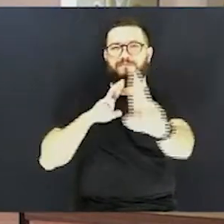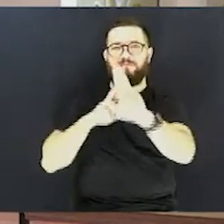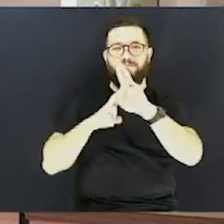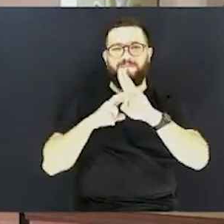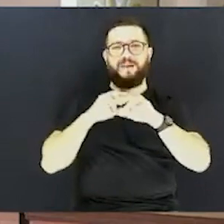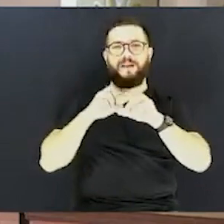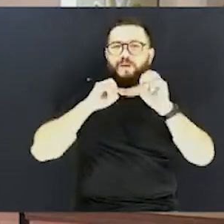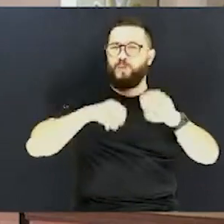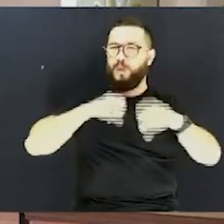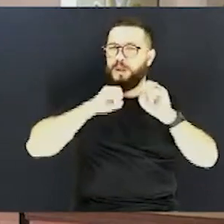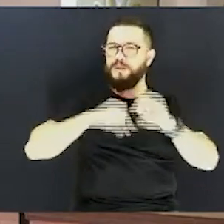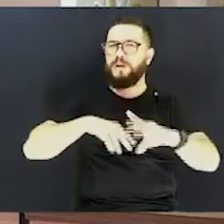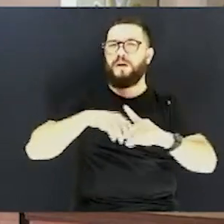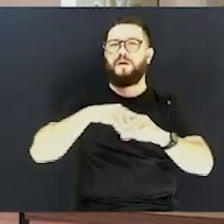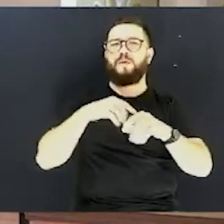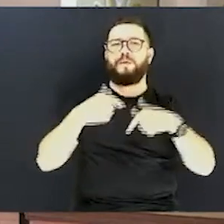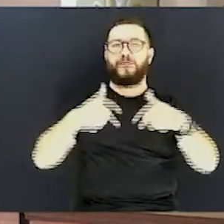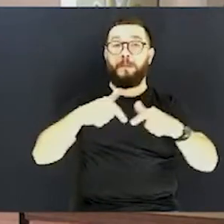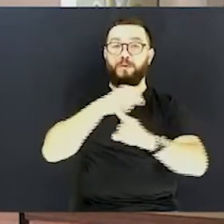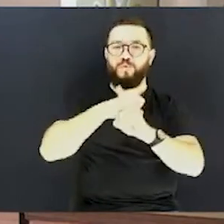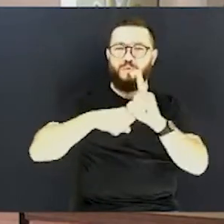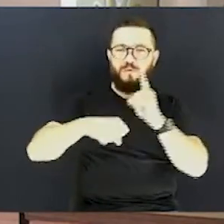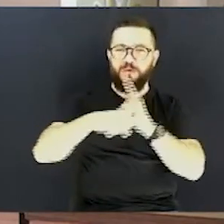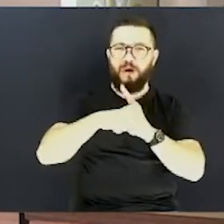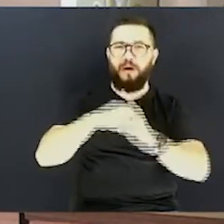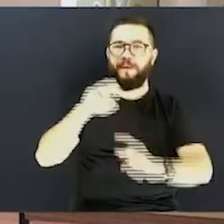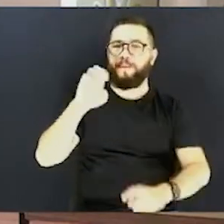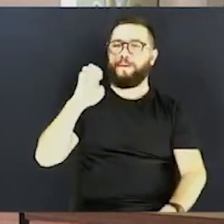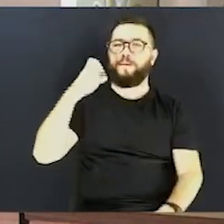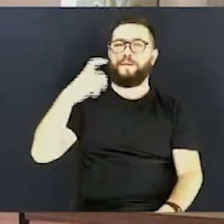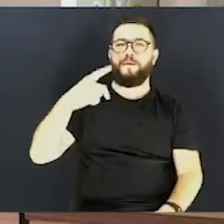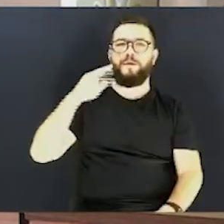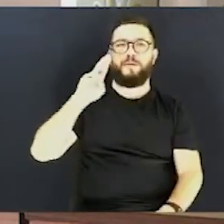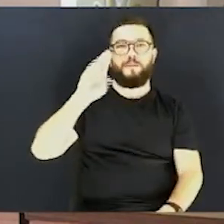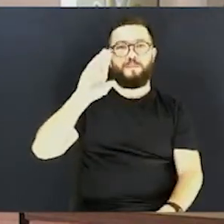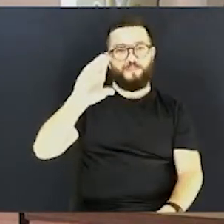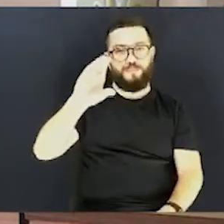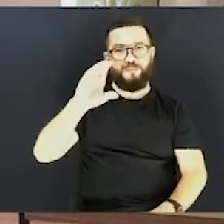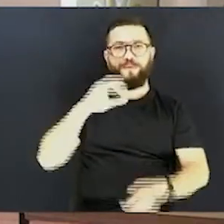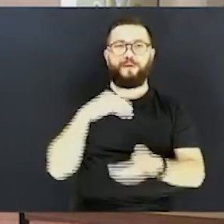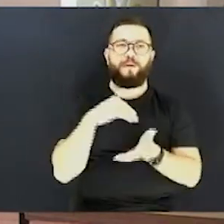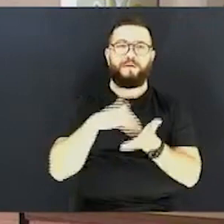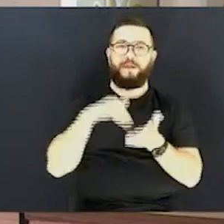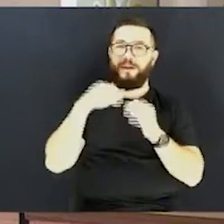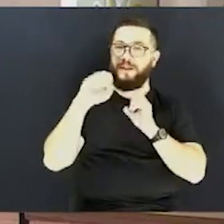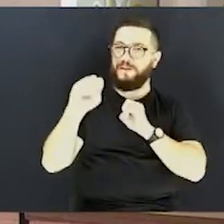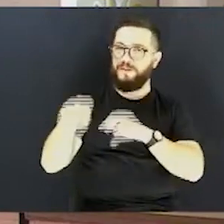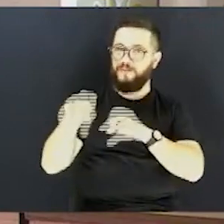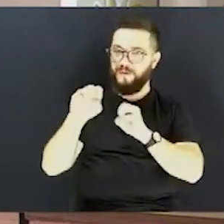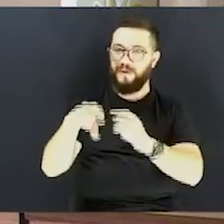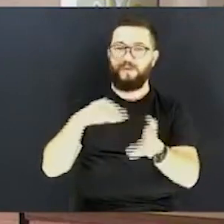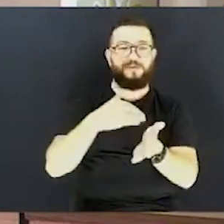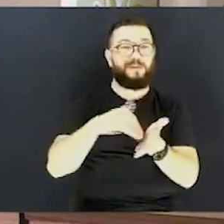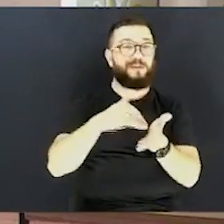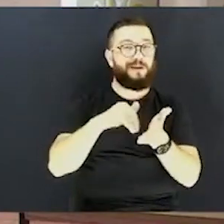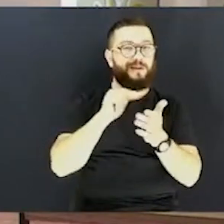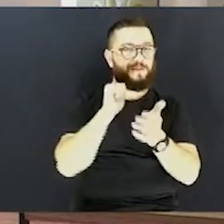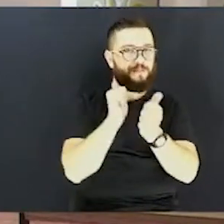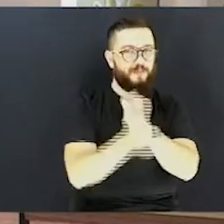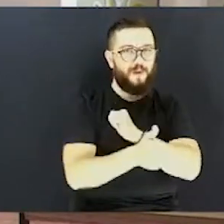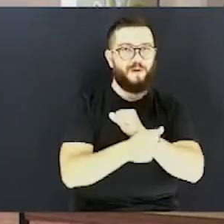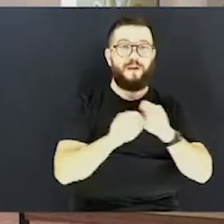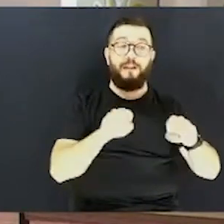Pesquisa e Planejamento Urbano em Curitiba, IPUC, finanças, esporte, lazer e juventude, saúde, segurança alimentar, meio ambiente, defesa social e